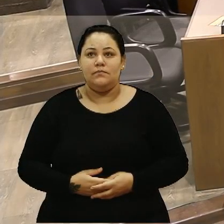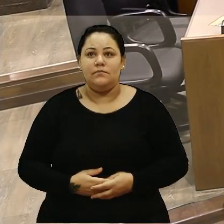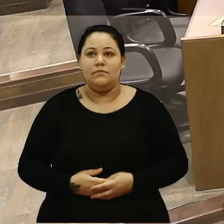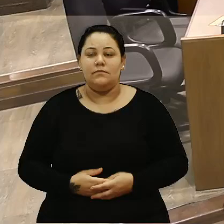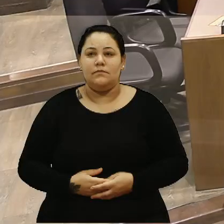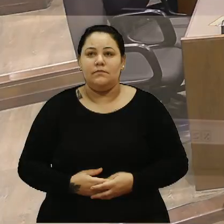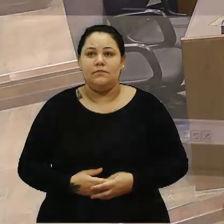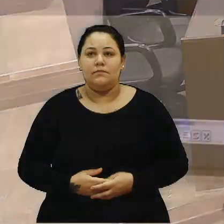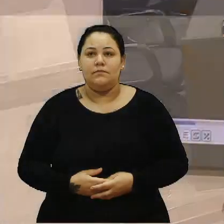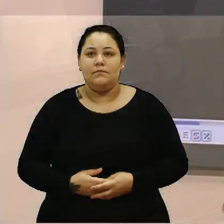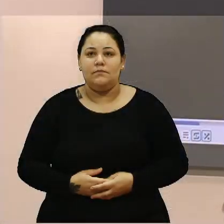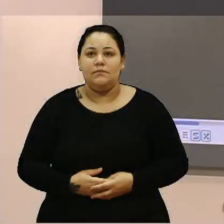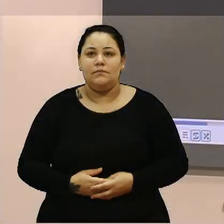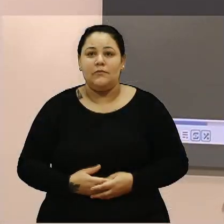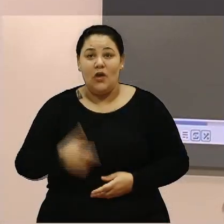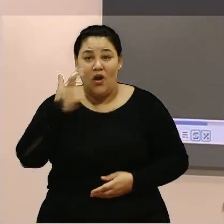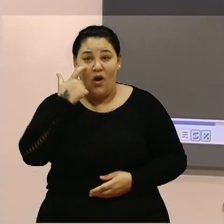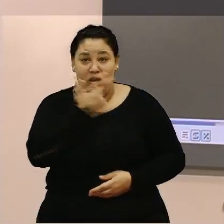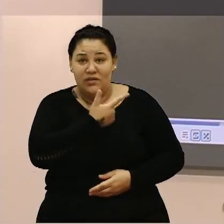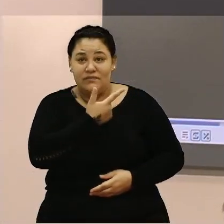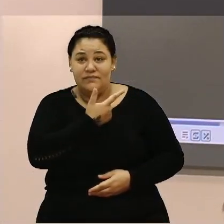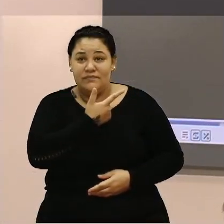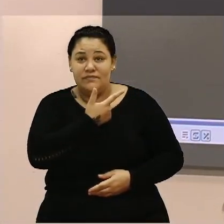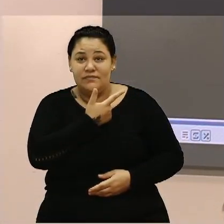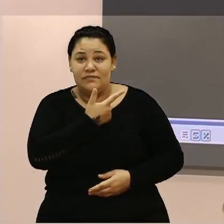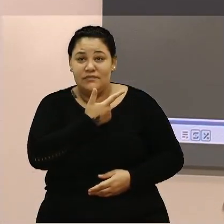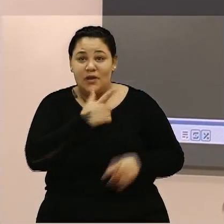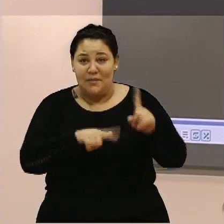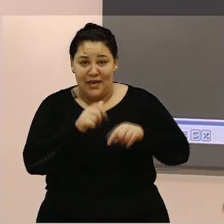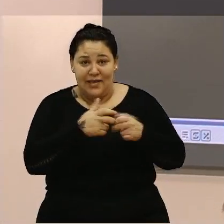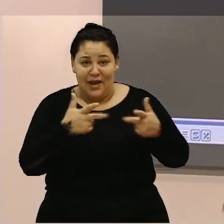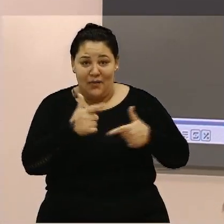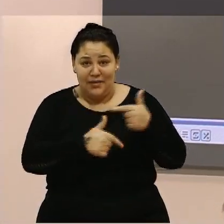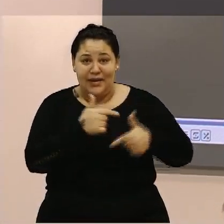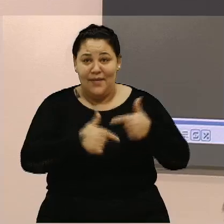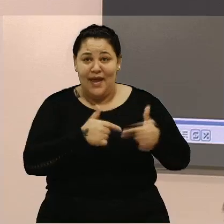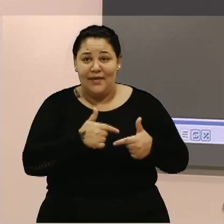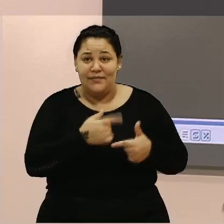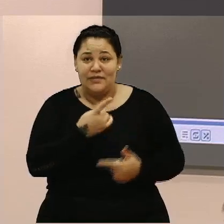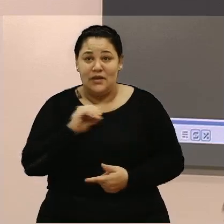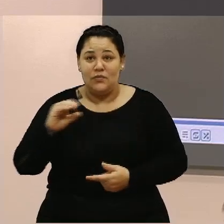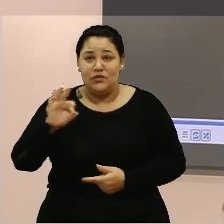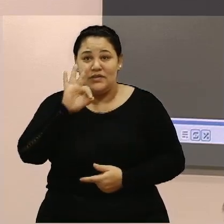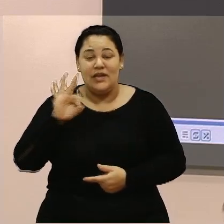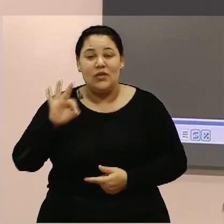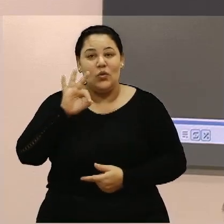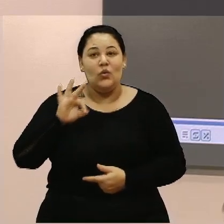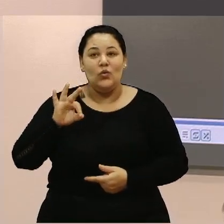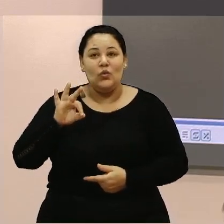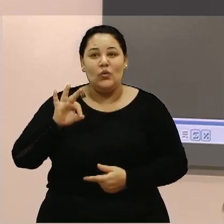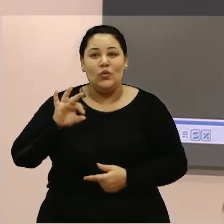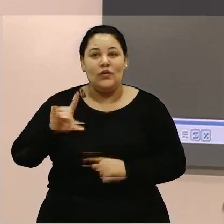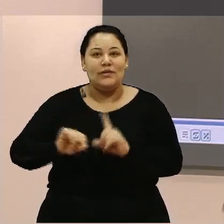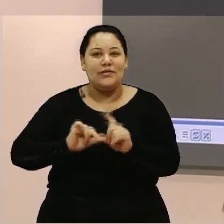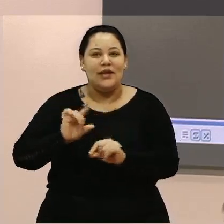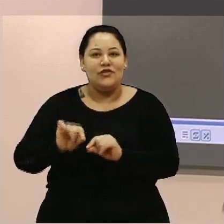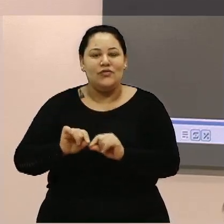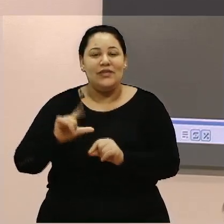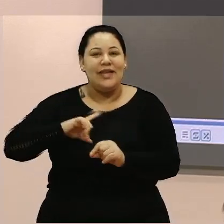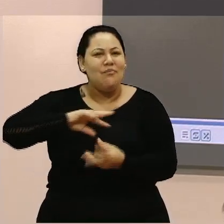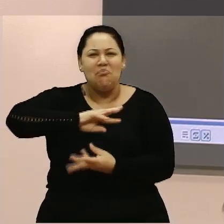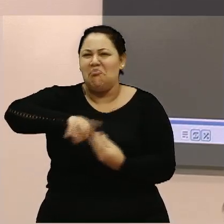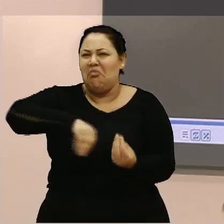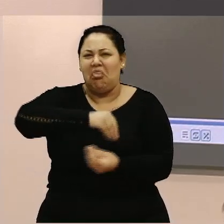para se trabalhar. Vê se isso é seletivo. Material que deveria ser 100% seletivo. Olha a quantidade de orgânico,